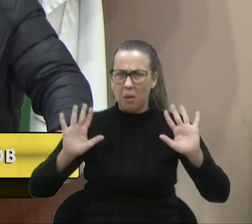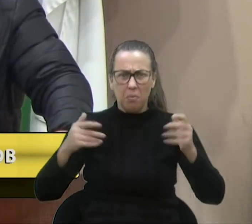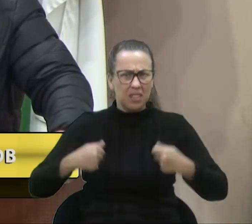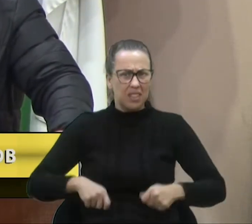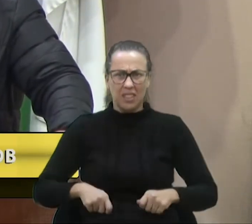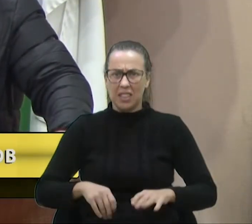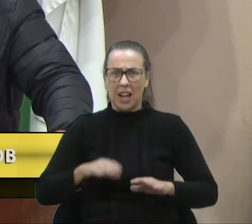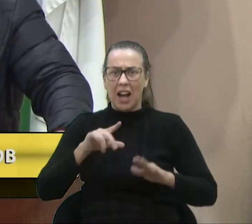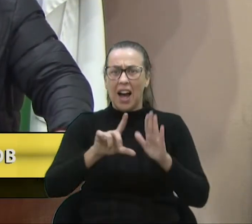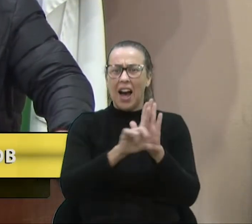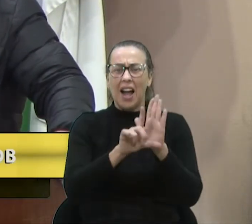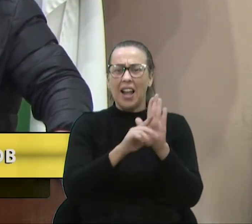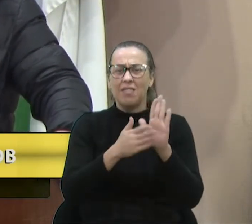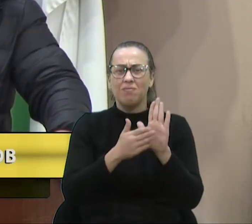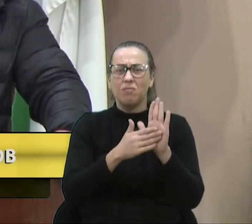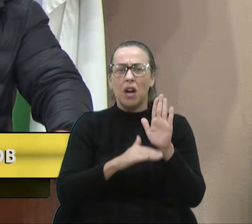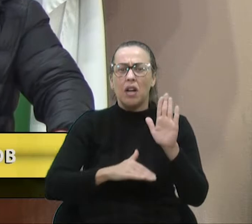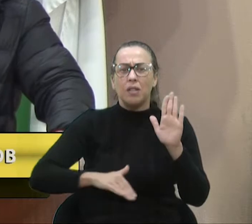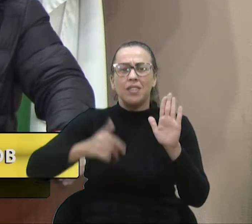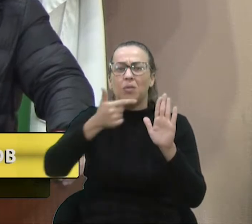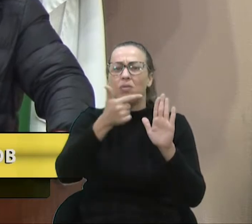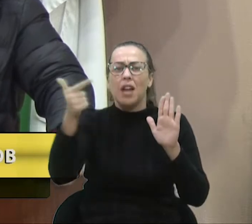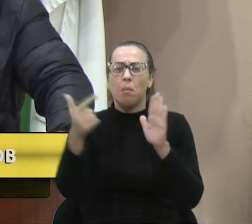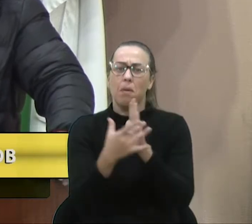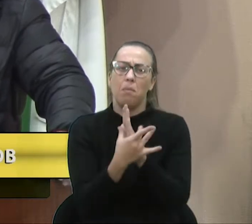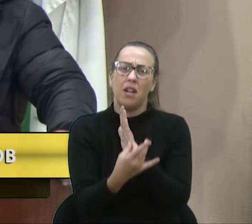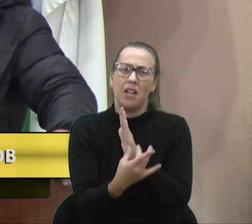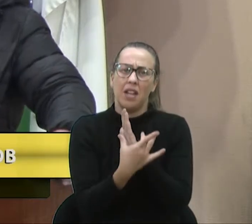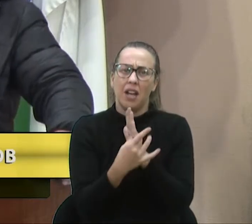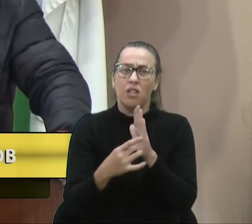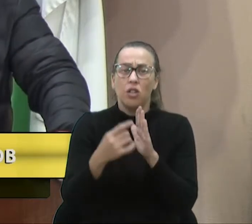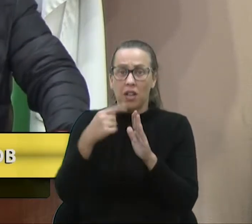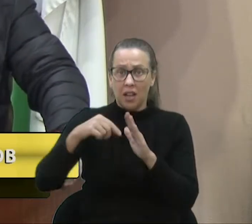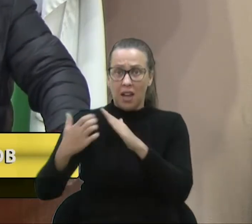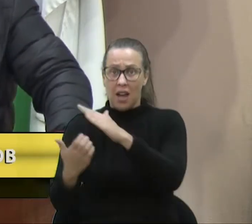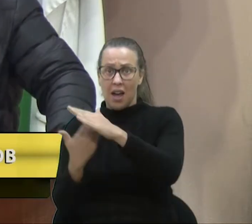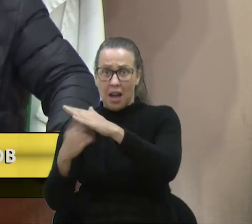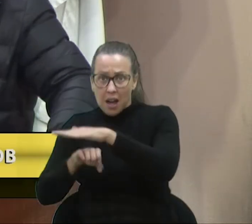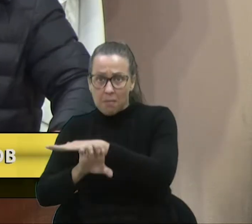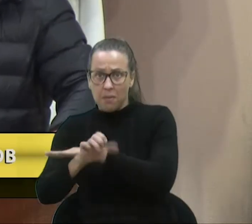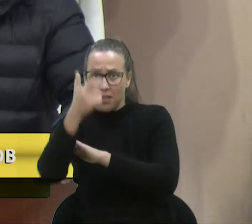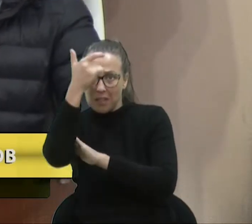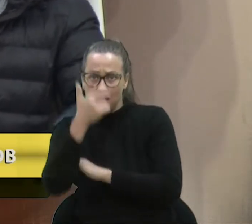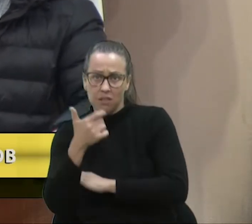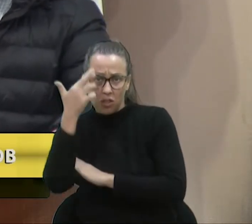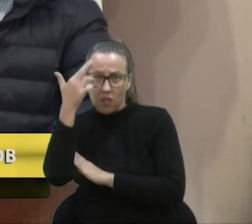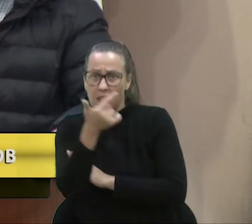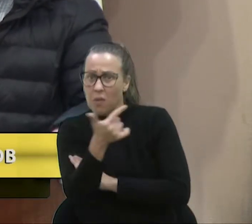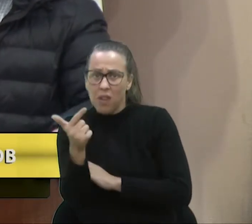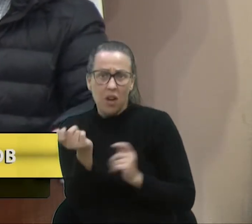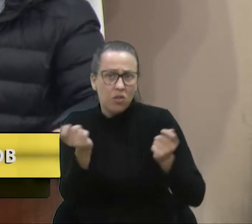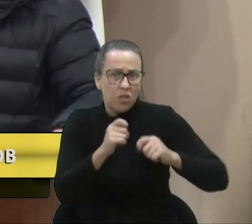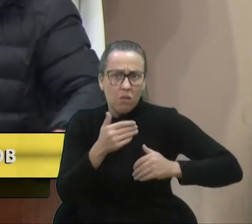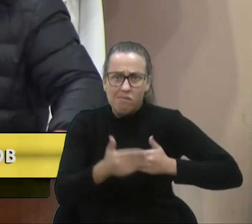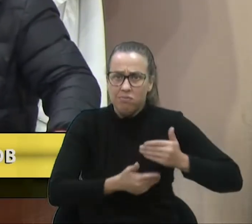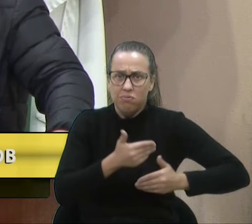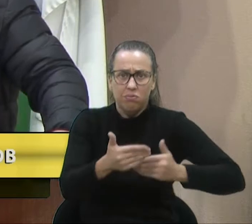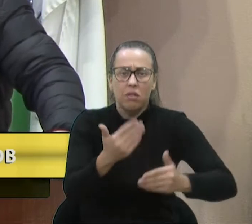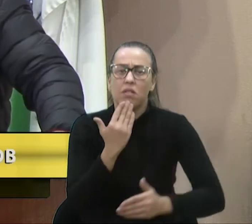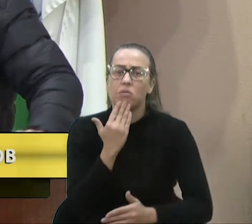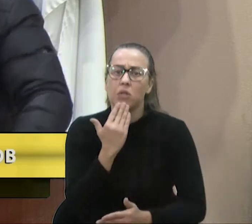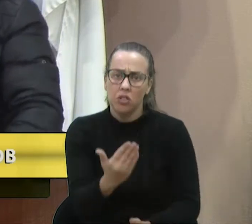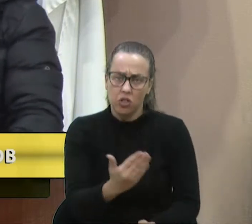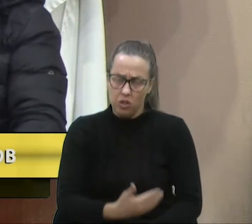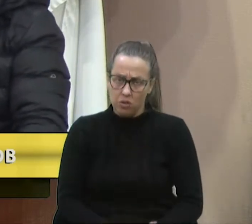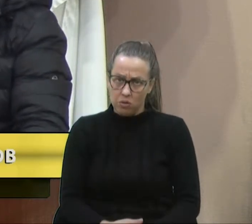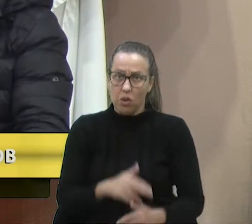muito ultrapassada, ela não tem agilidade. O empreendedor não tem condições de avançar as suas solicitações. Então,